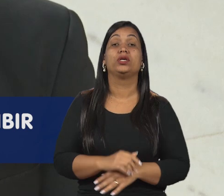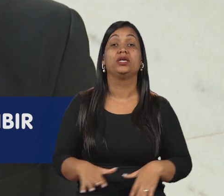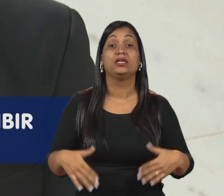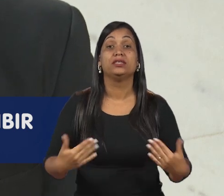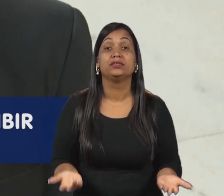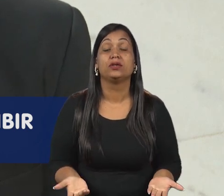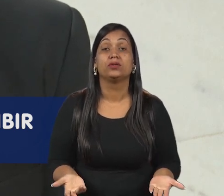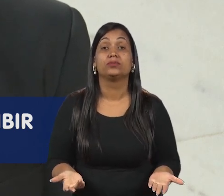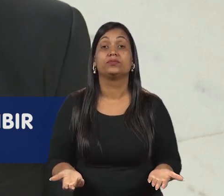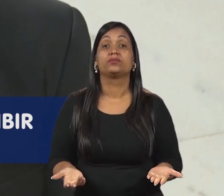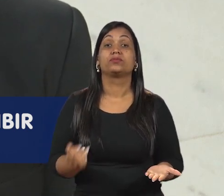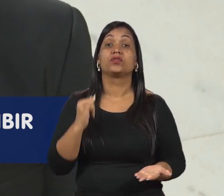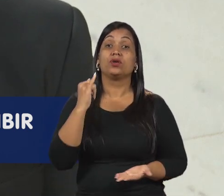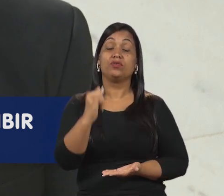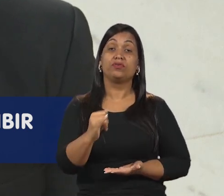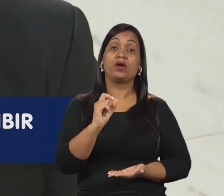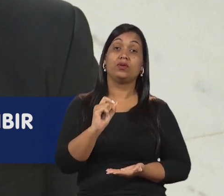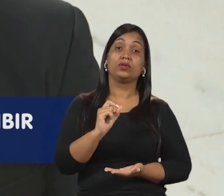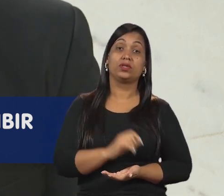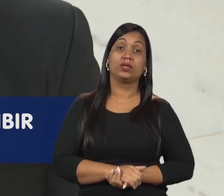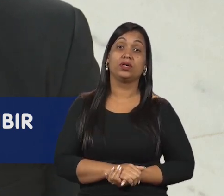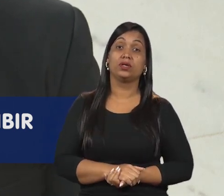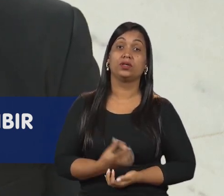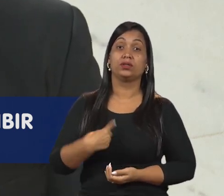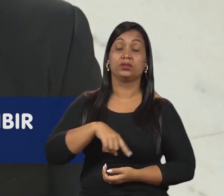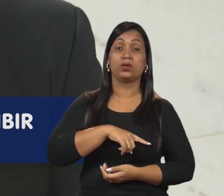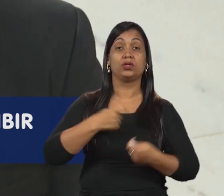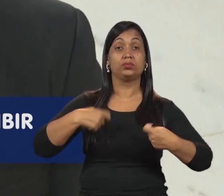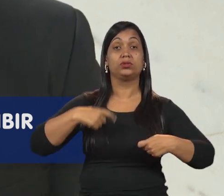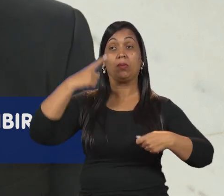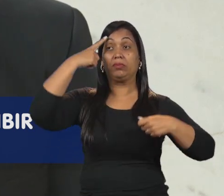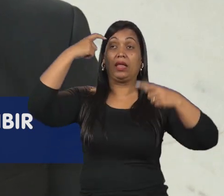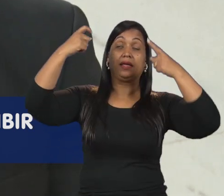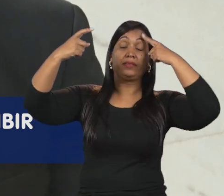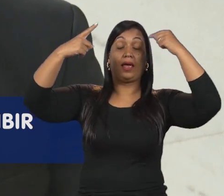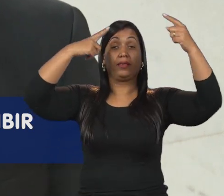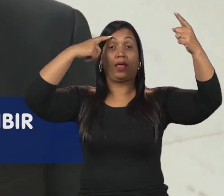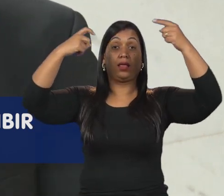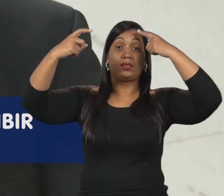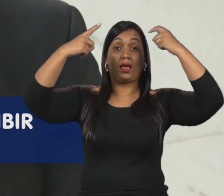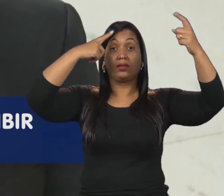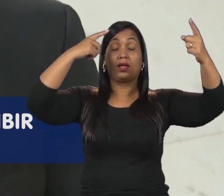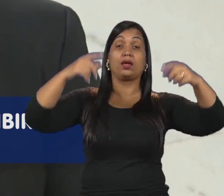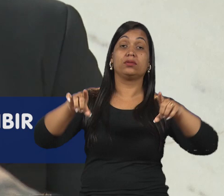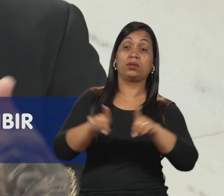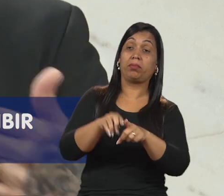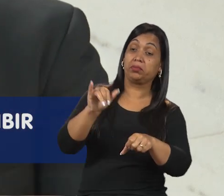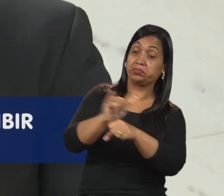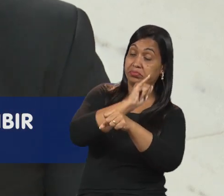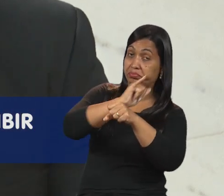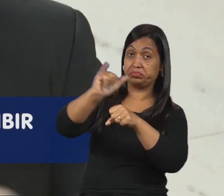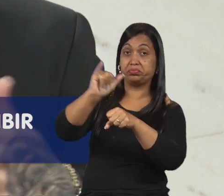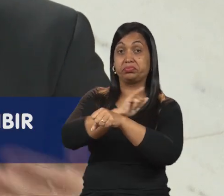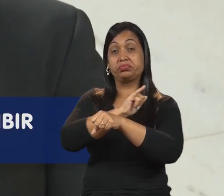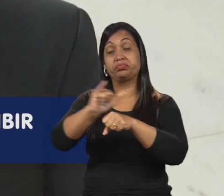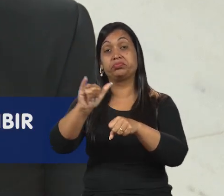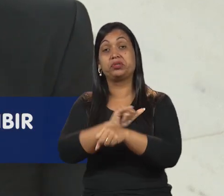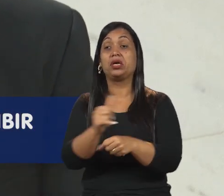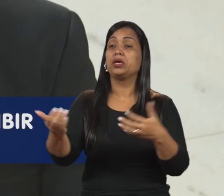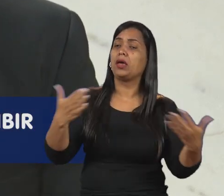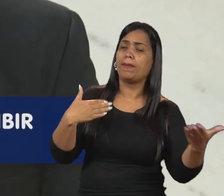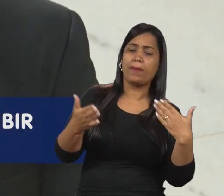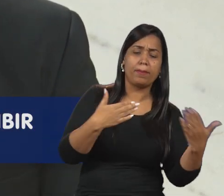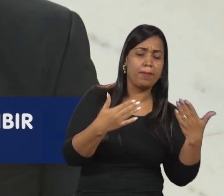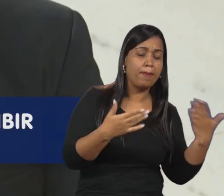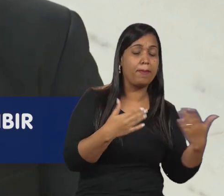Então, procuro dizer que a gente tem que levantar ideias, soluções, e tentando, dialogando,